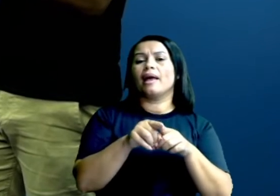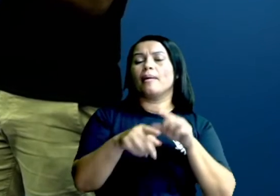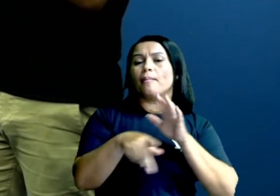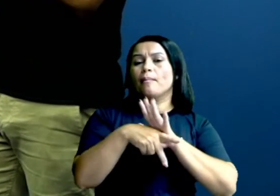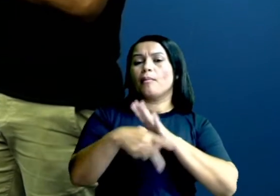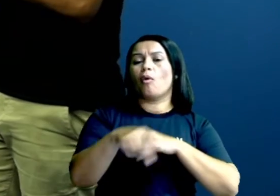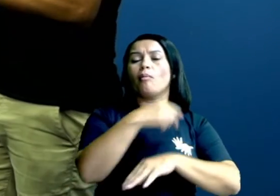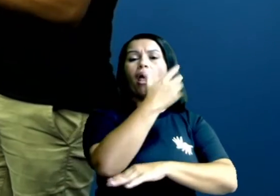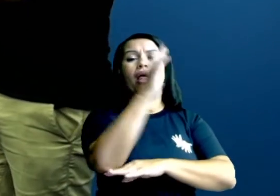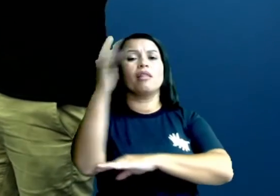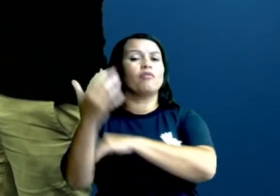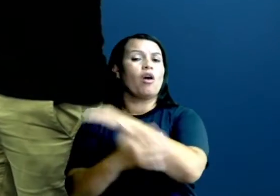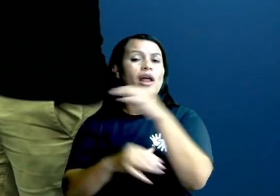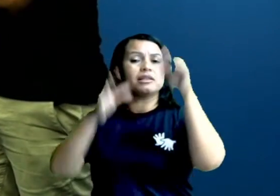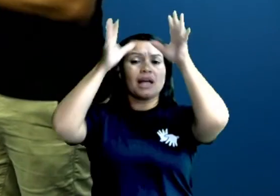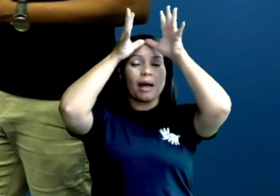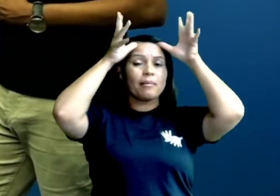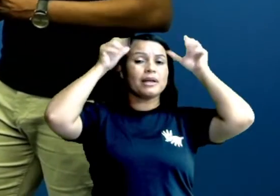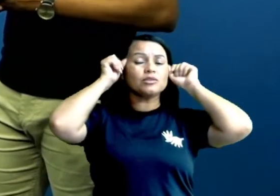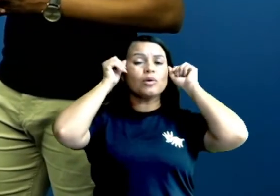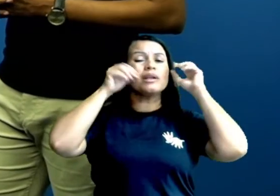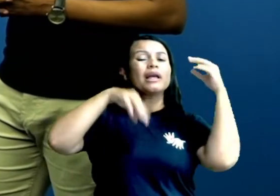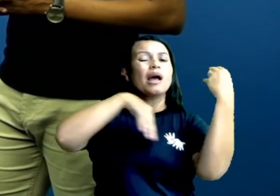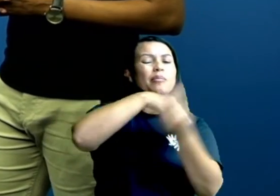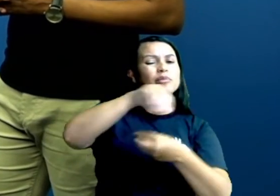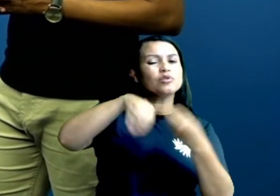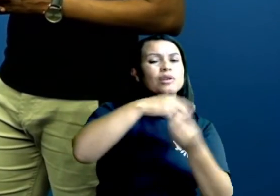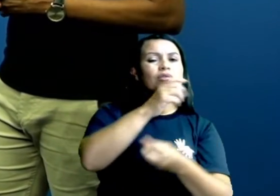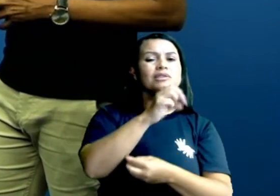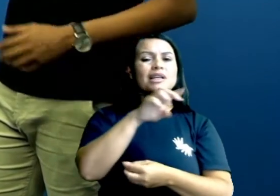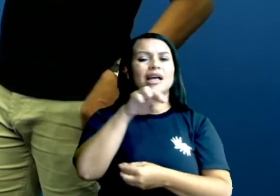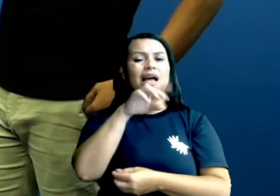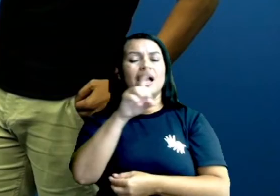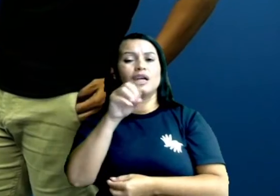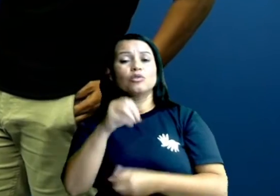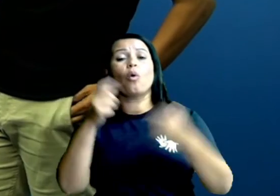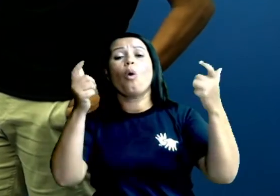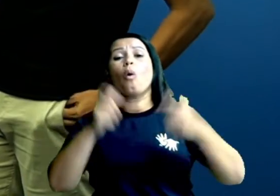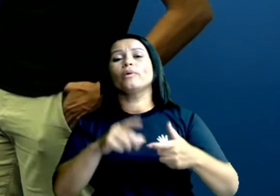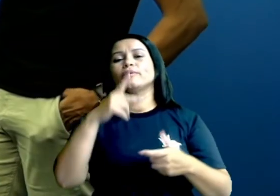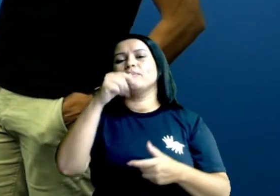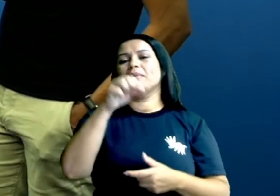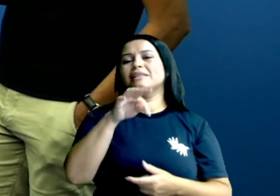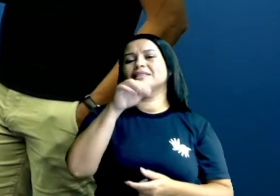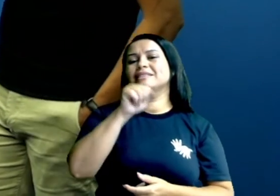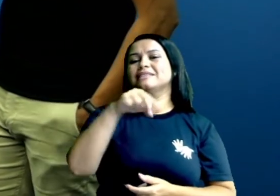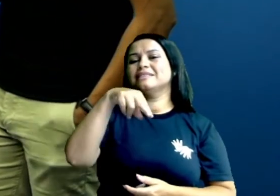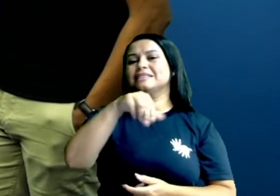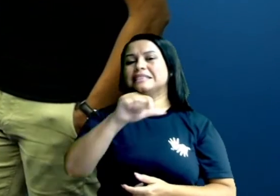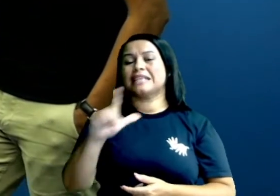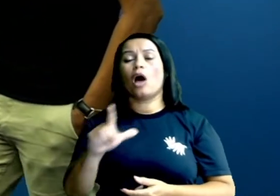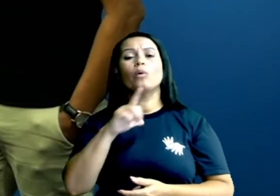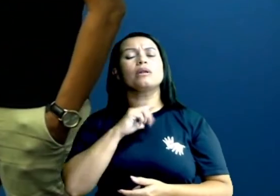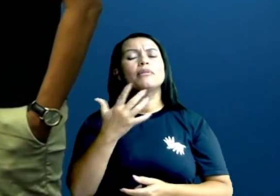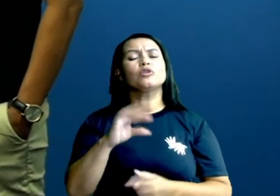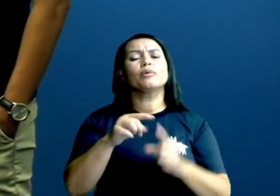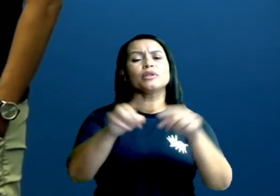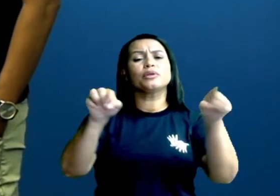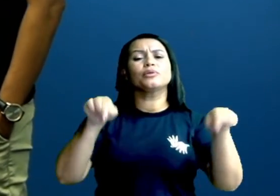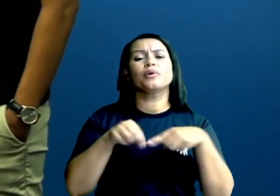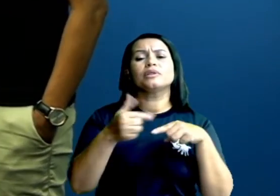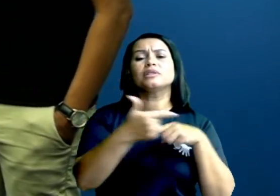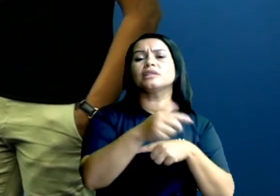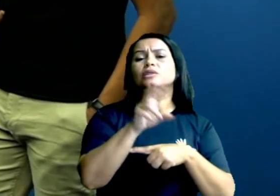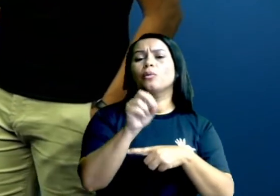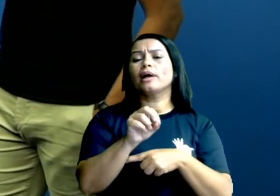da floresta amazônica e do Cerrado misturados aí no Pantanal, tá? Então, a gente tem um território de cerca de 250